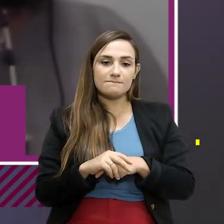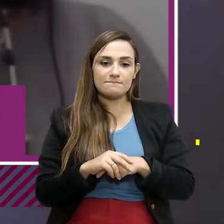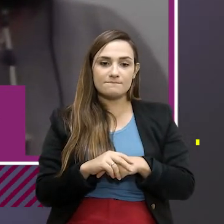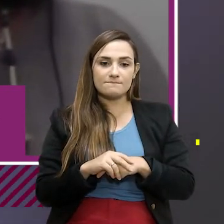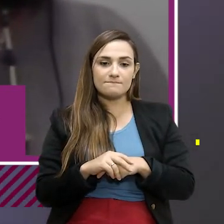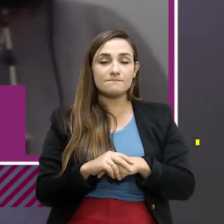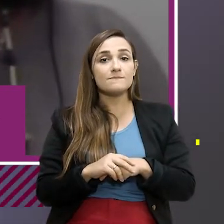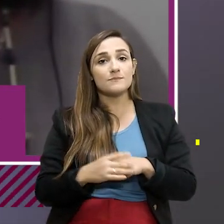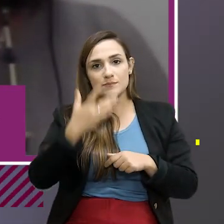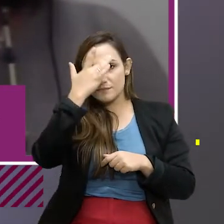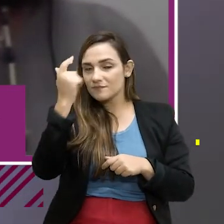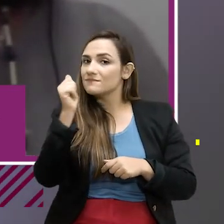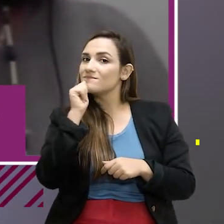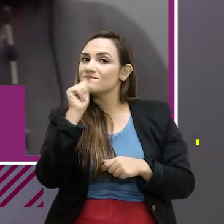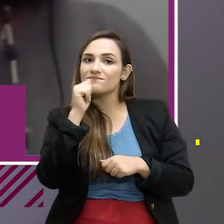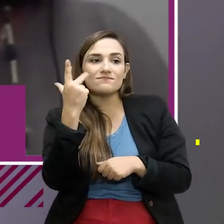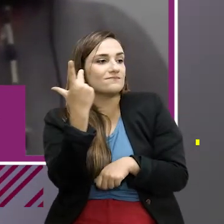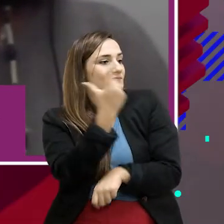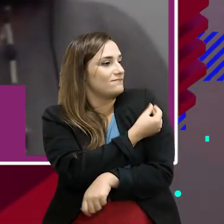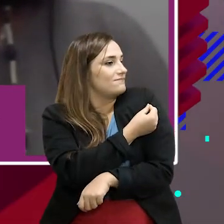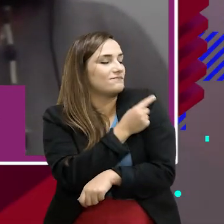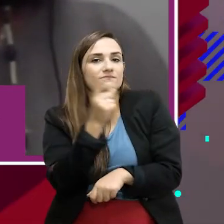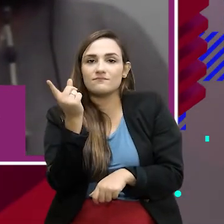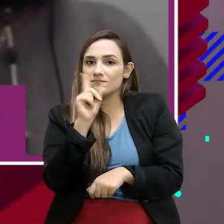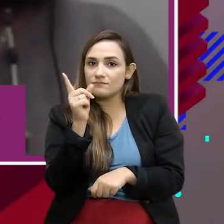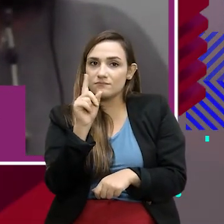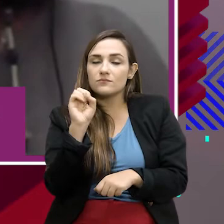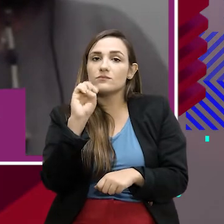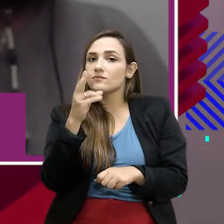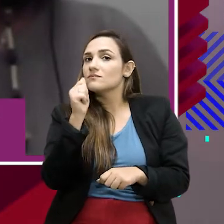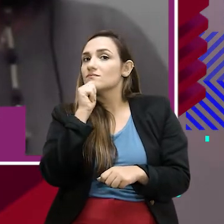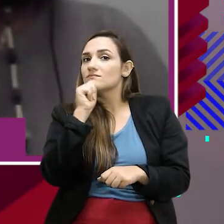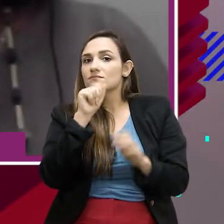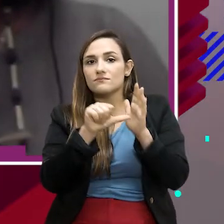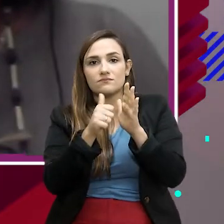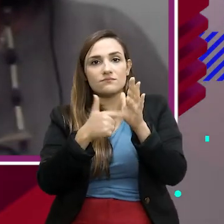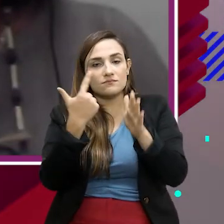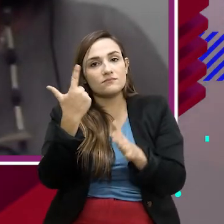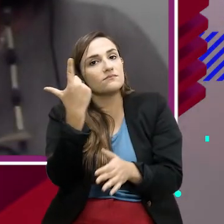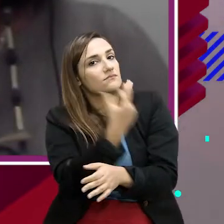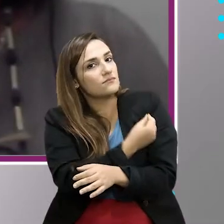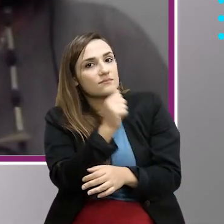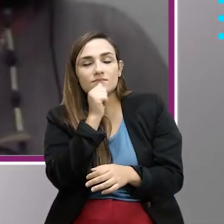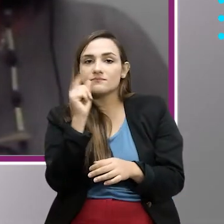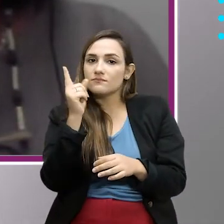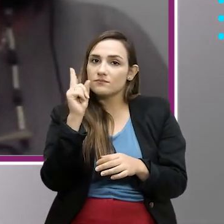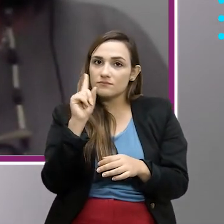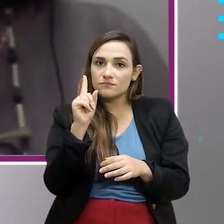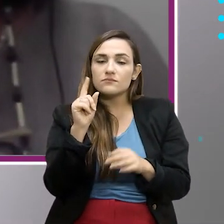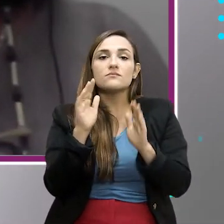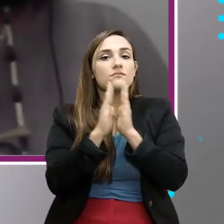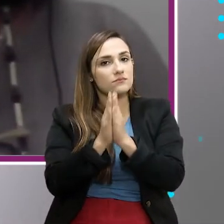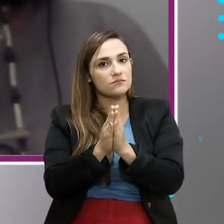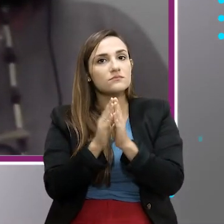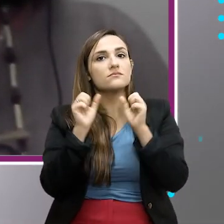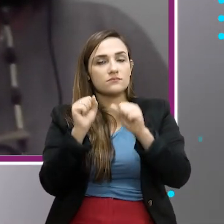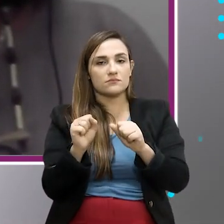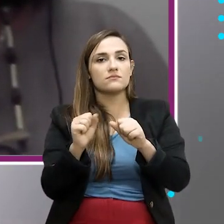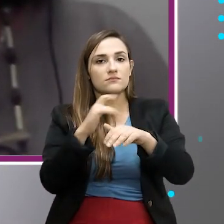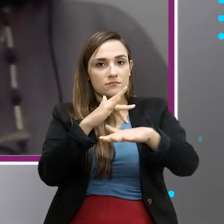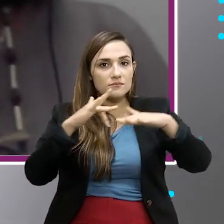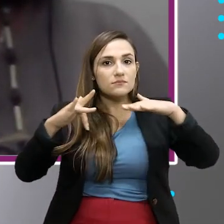um serviço, né? Que as pessoas que ainda não se vacinaram, ou ainda não tomaram a 2ª dose, ou a dose de